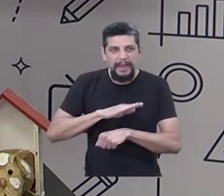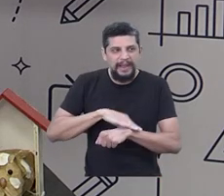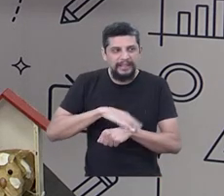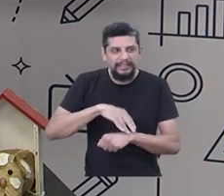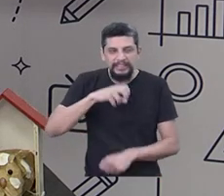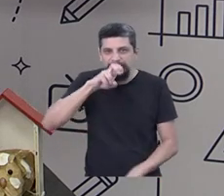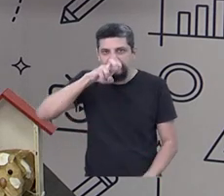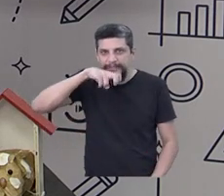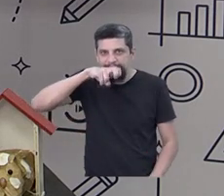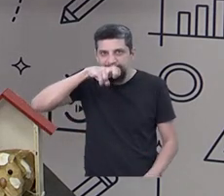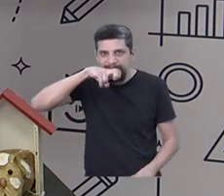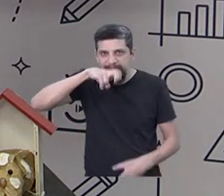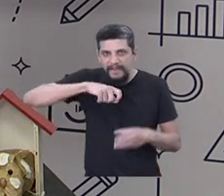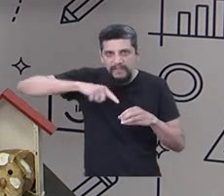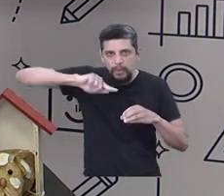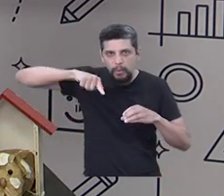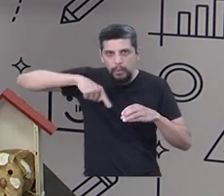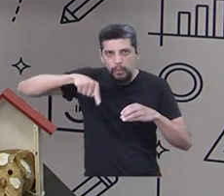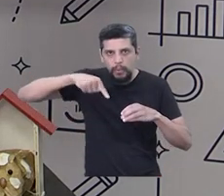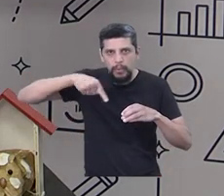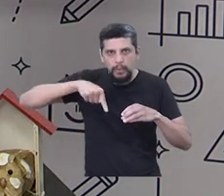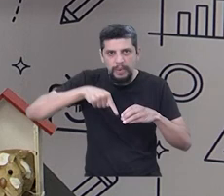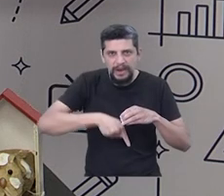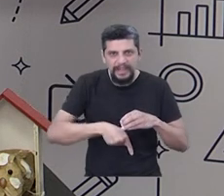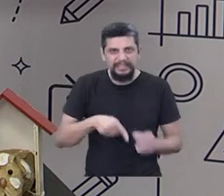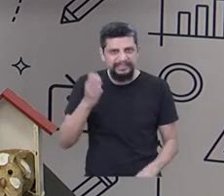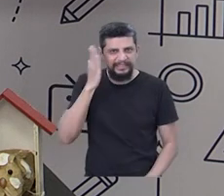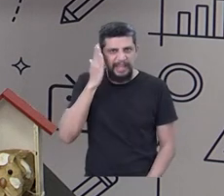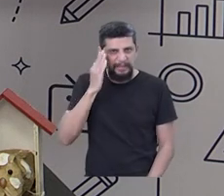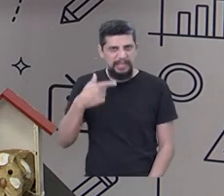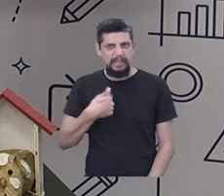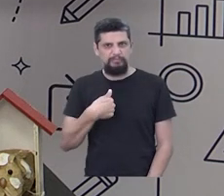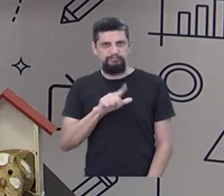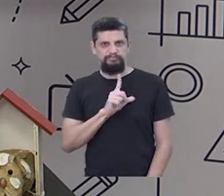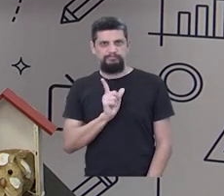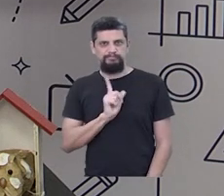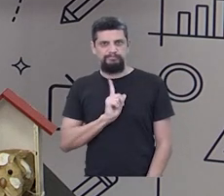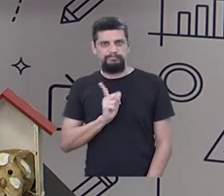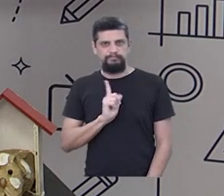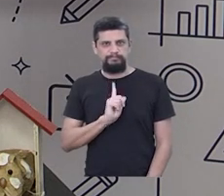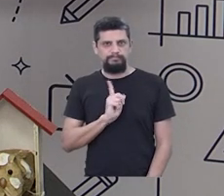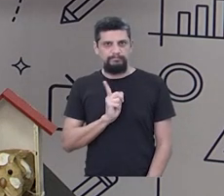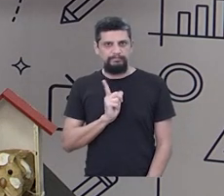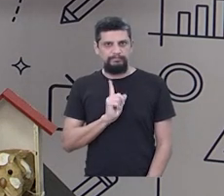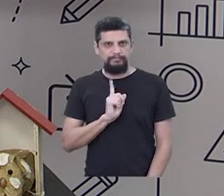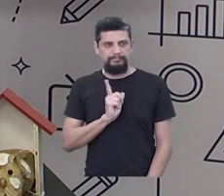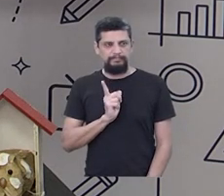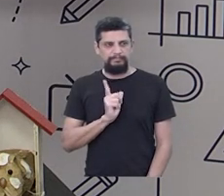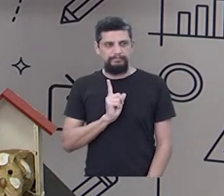topeira! Verdade! E sabe o que eu tenho aqui?